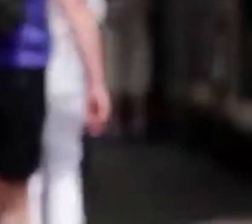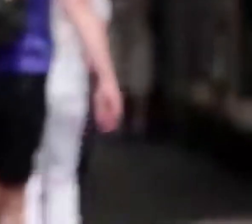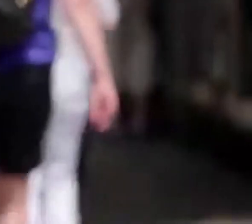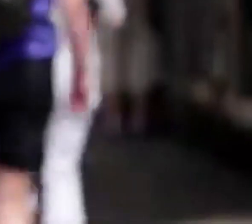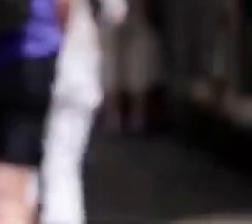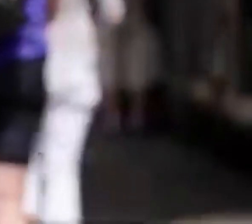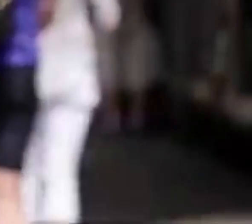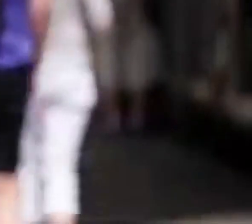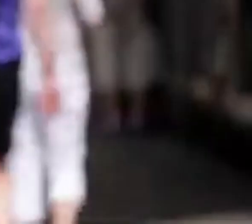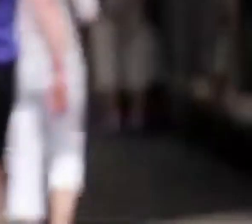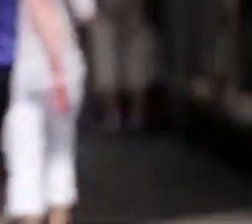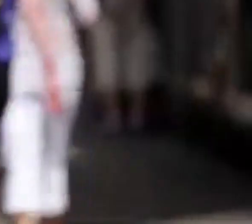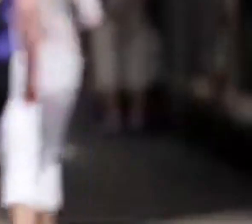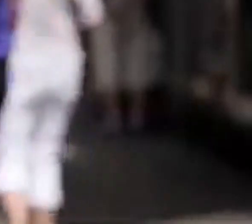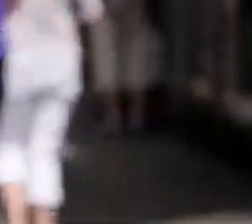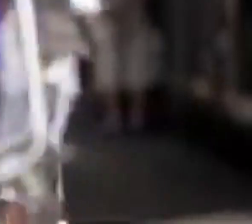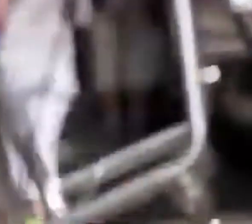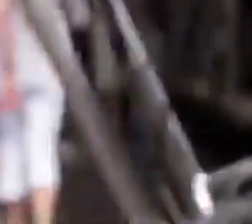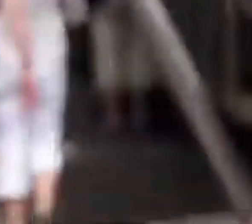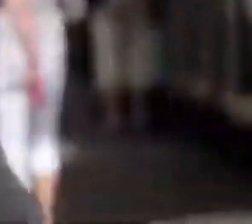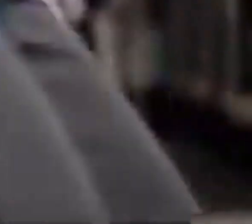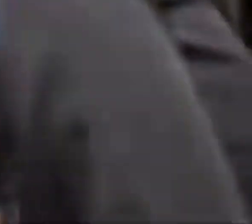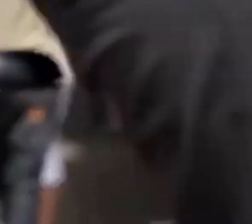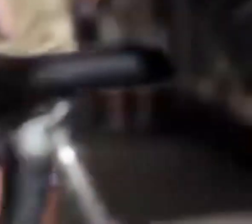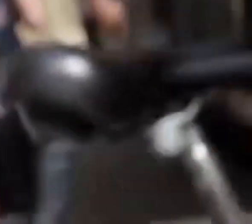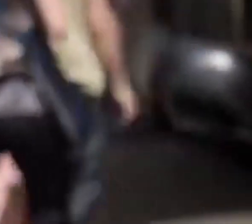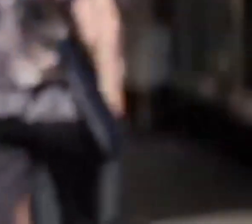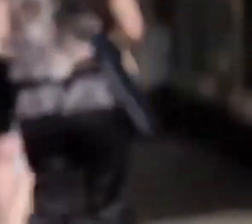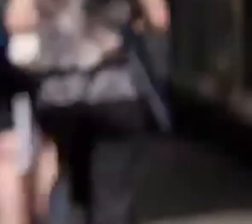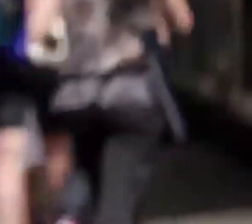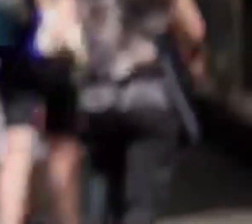quase metade da população brasileira, cerca de